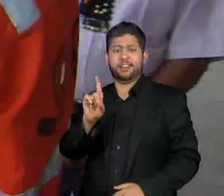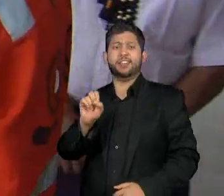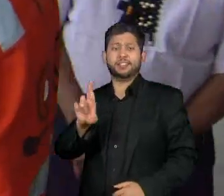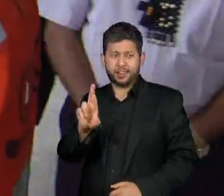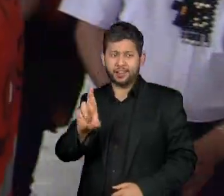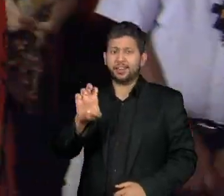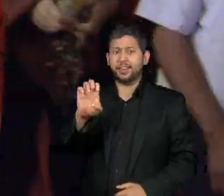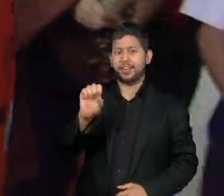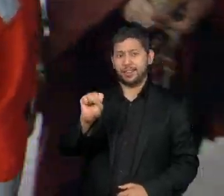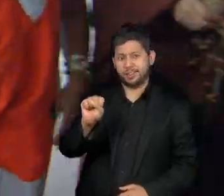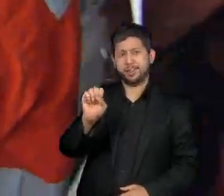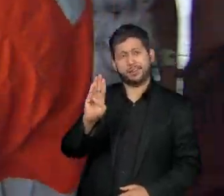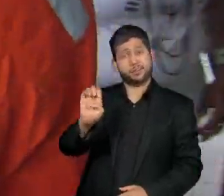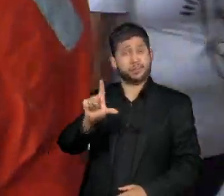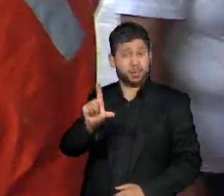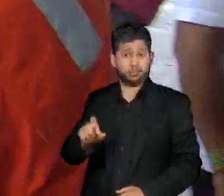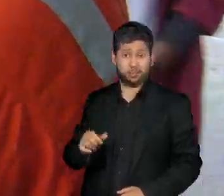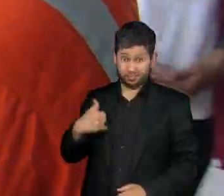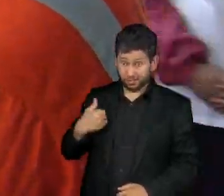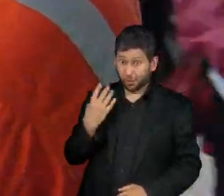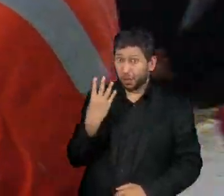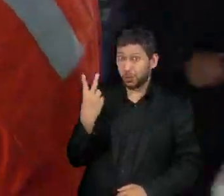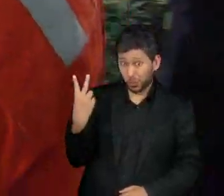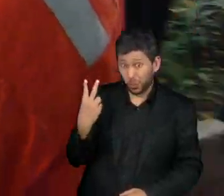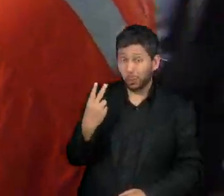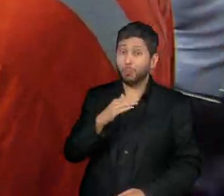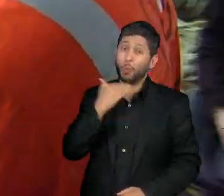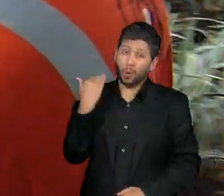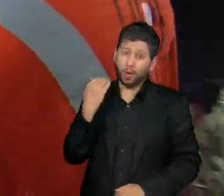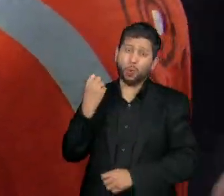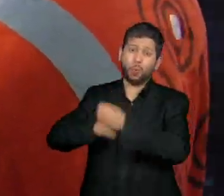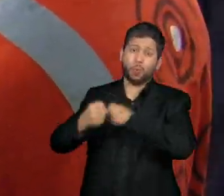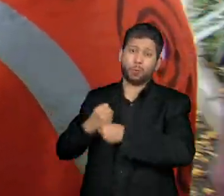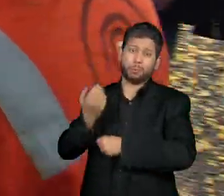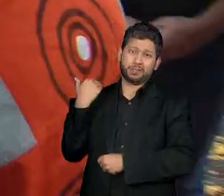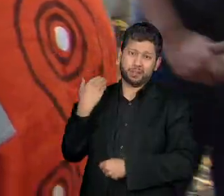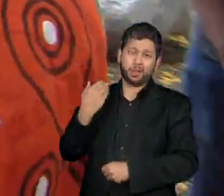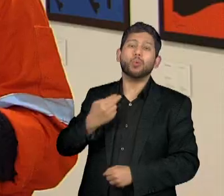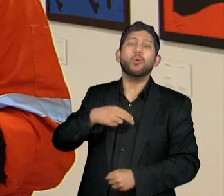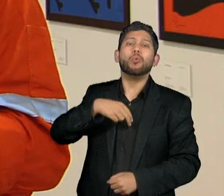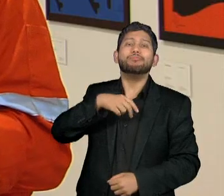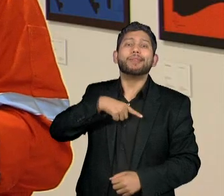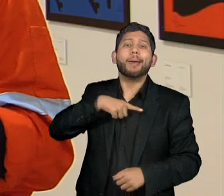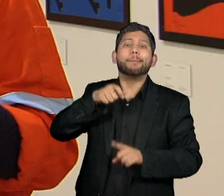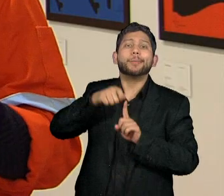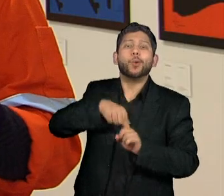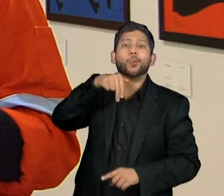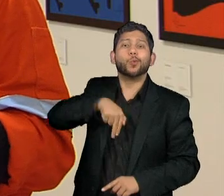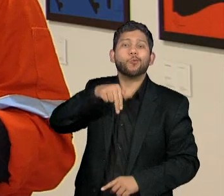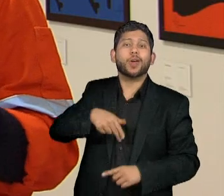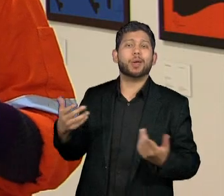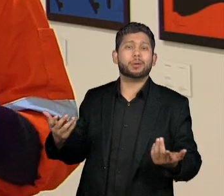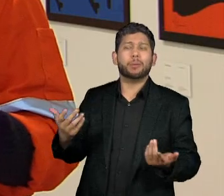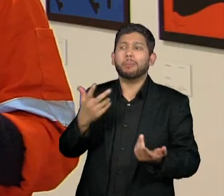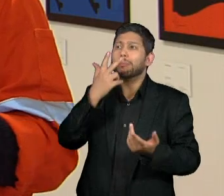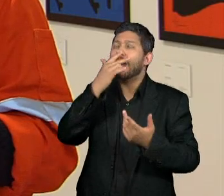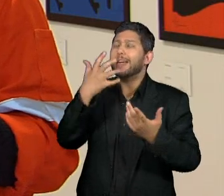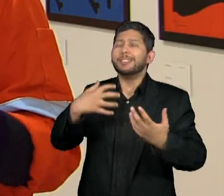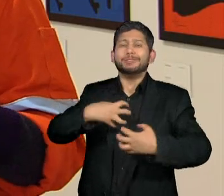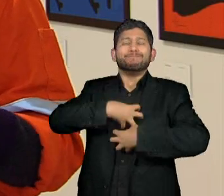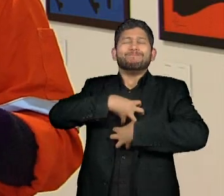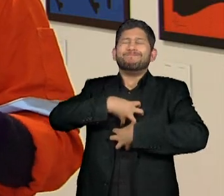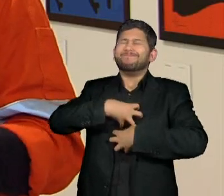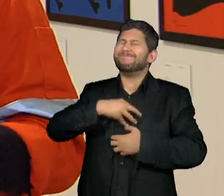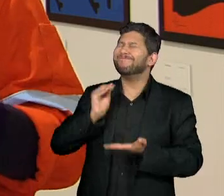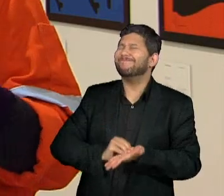Ele morreu aos 42 anos, no início de novembro, em São Paulo, deixando uma lacuna no campo da arte e